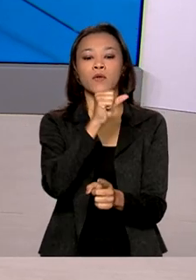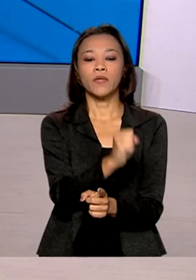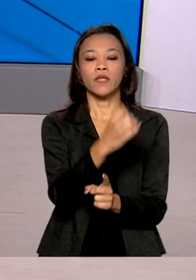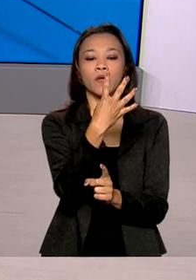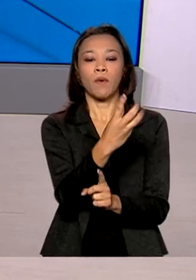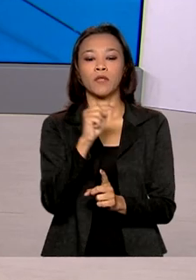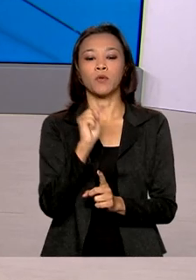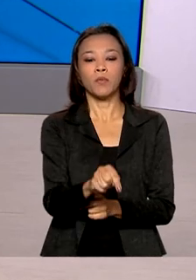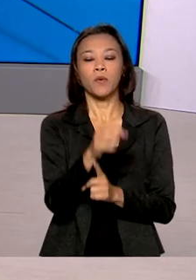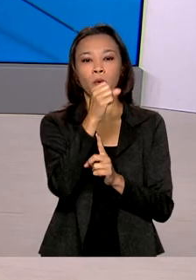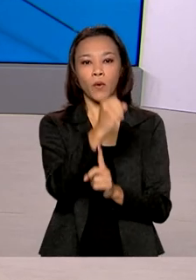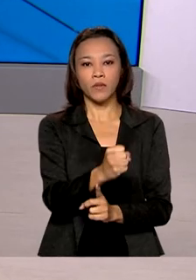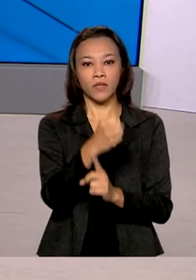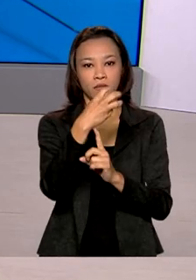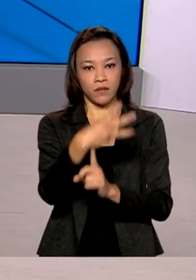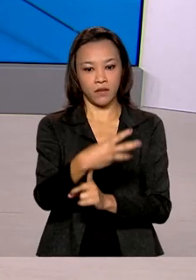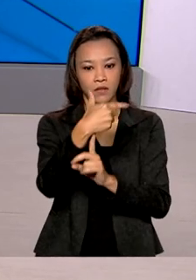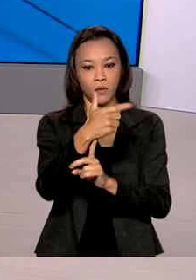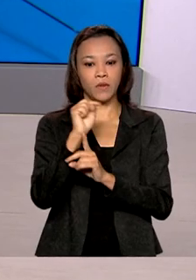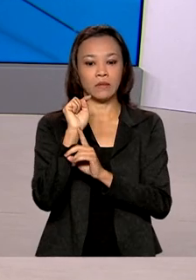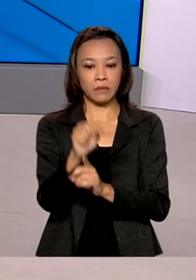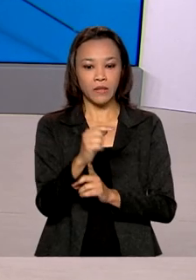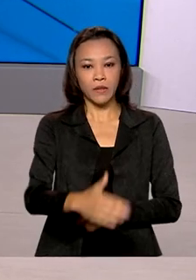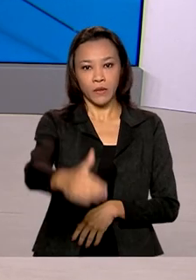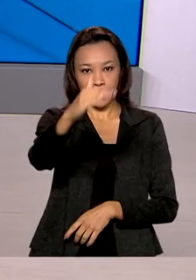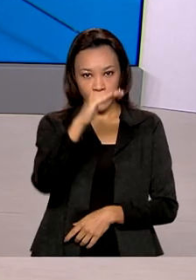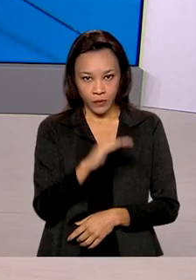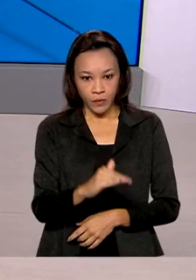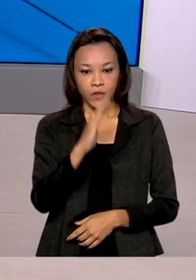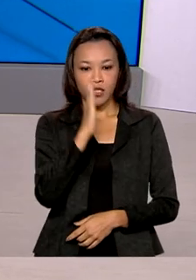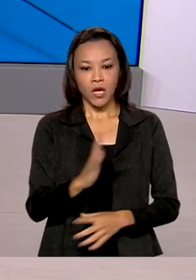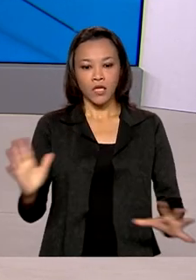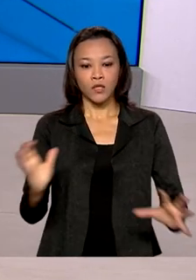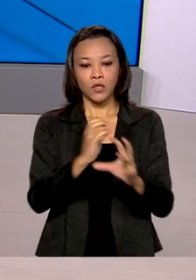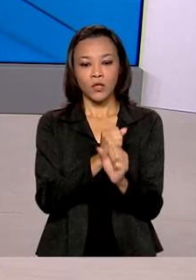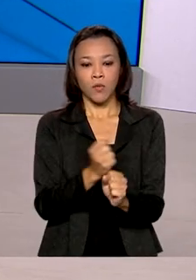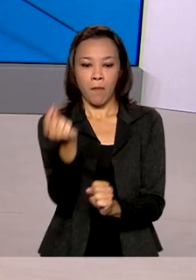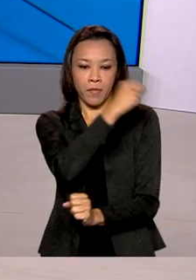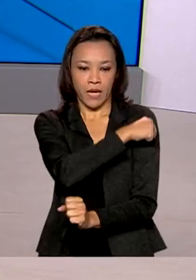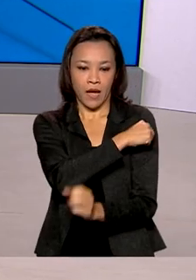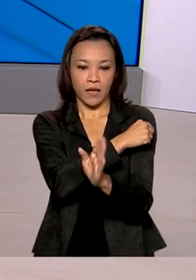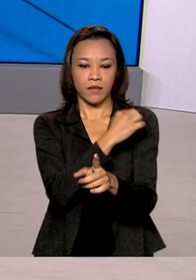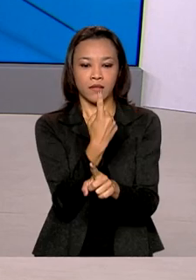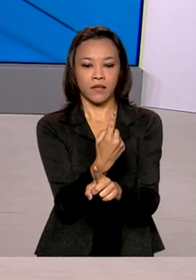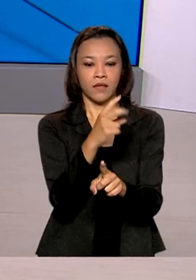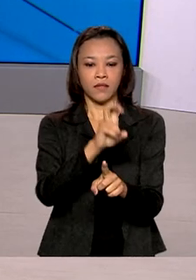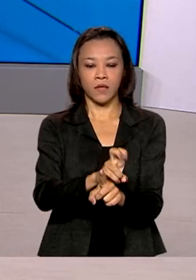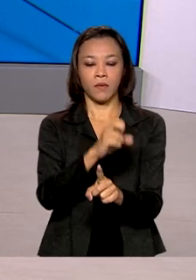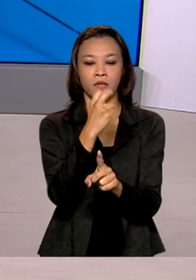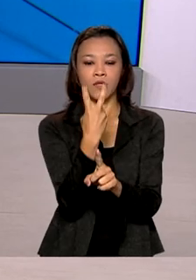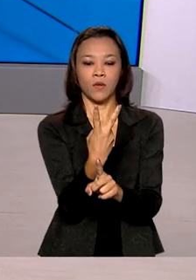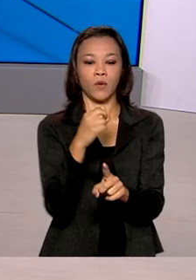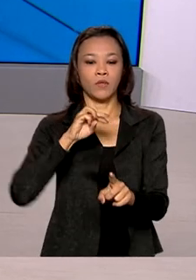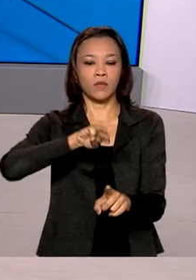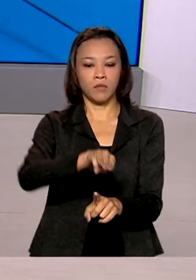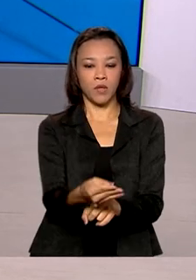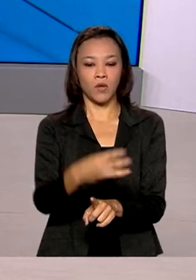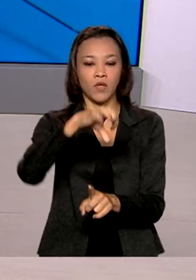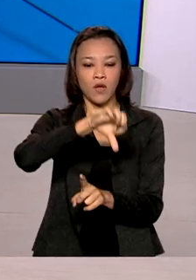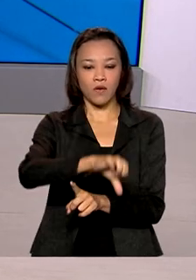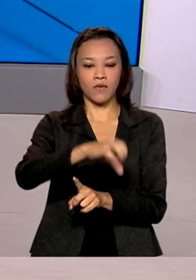doses 832 mil as doses aplicadas de assomam 152 152